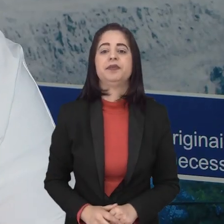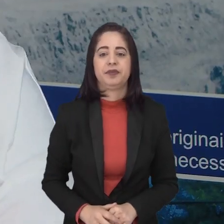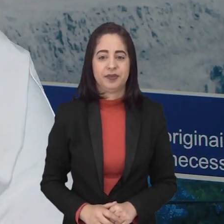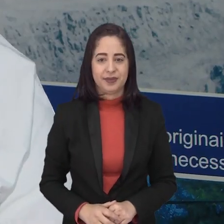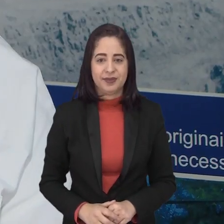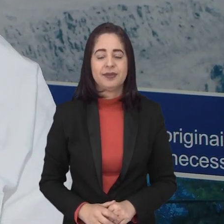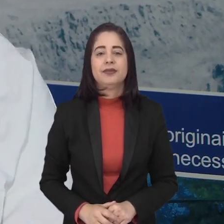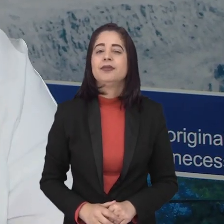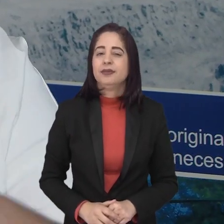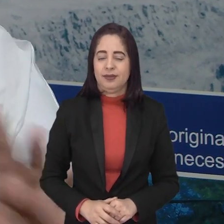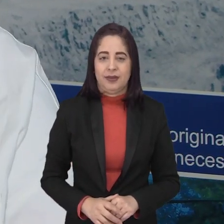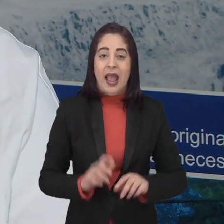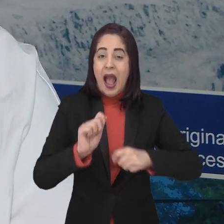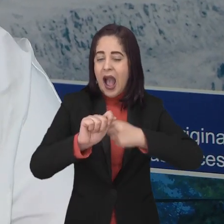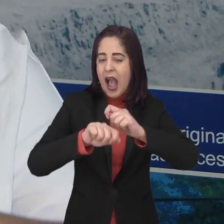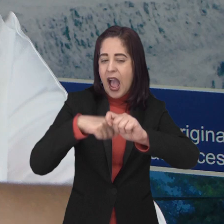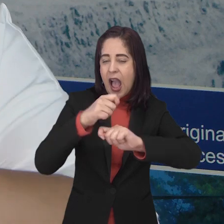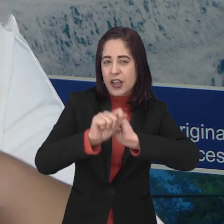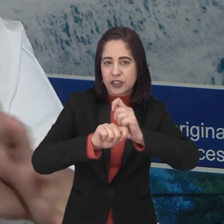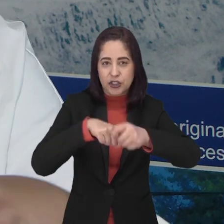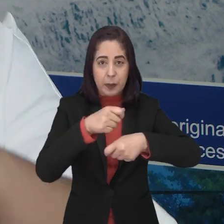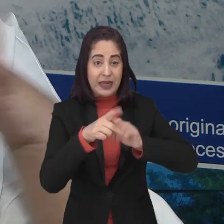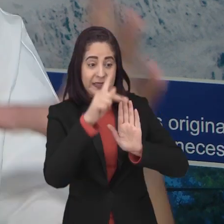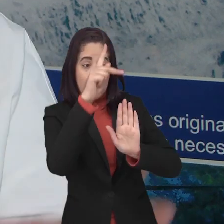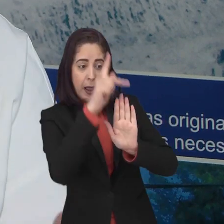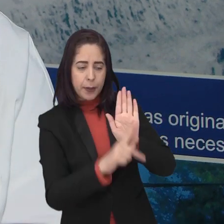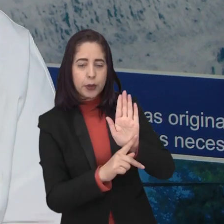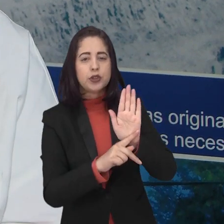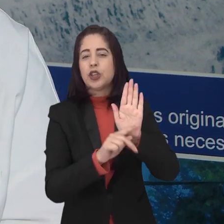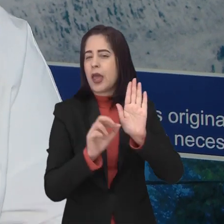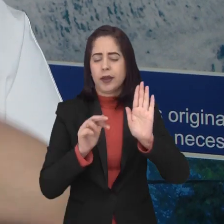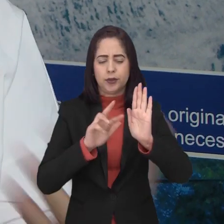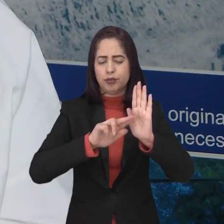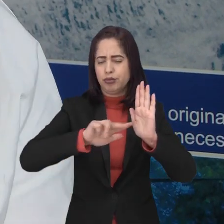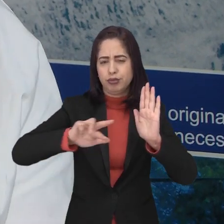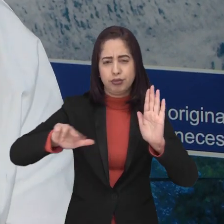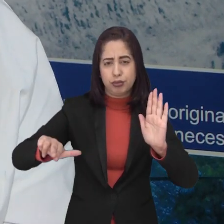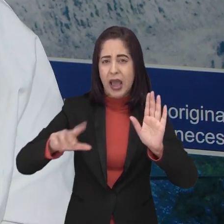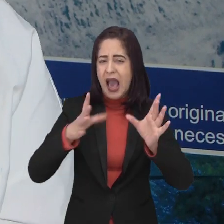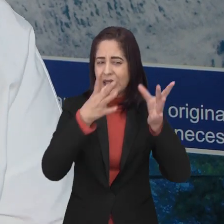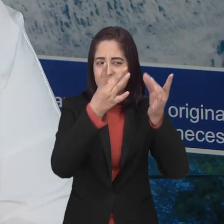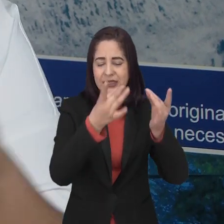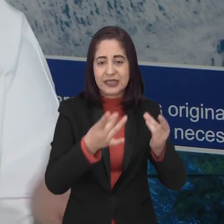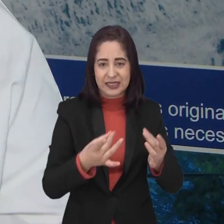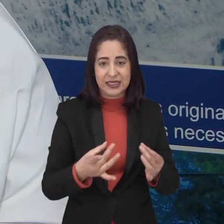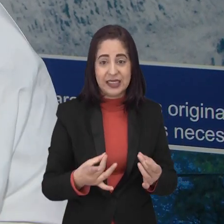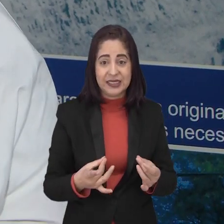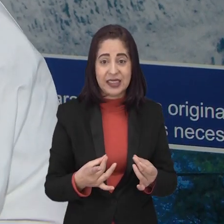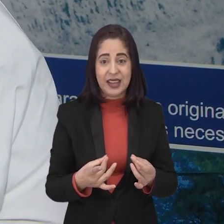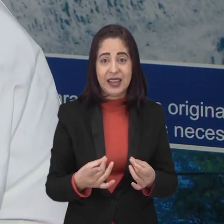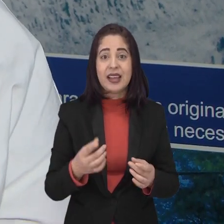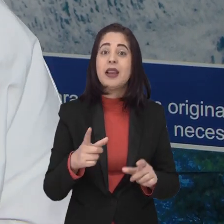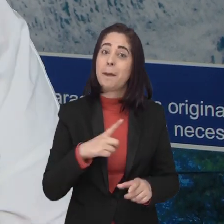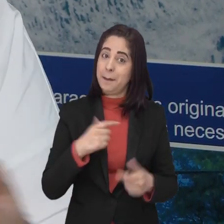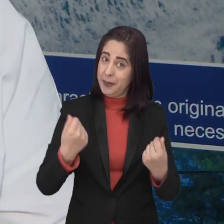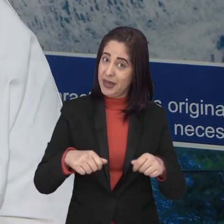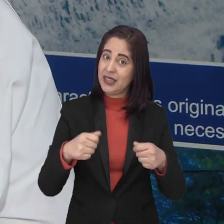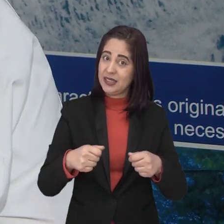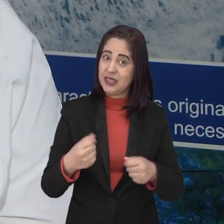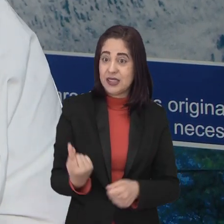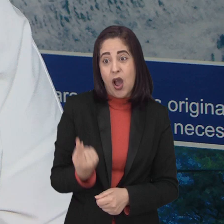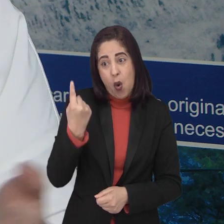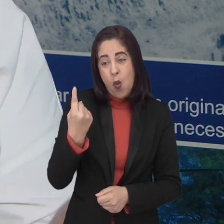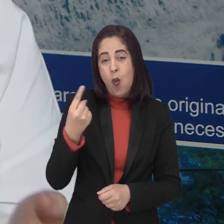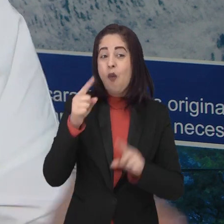E para gerir todo esse programa, cuidar de toda essa agenda e montar o roteiro também para onde as crianças passam, precisa